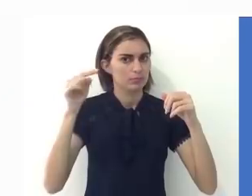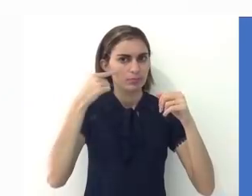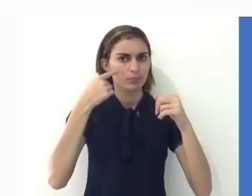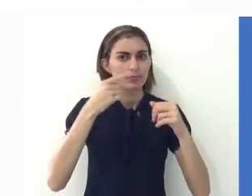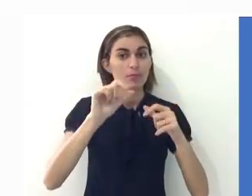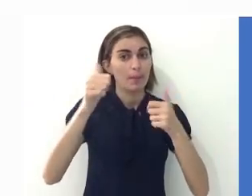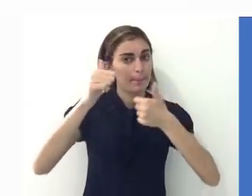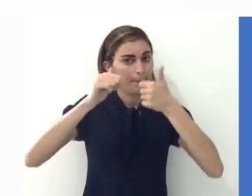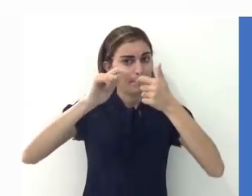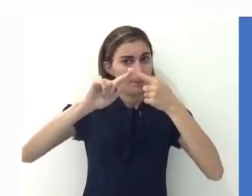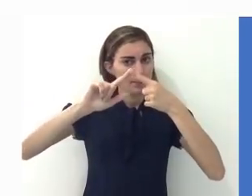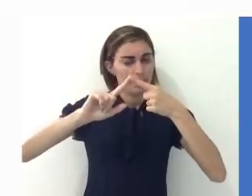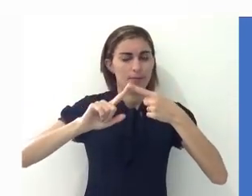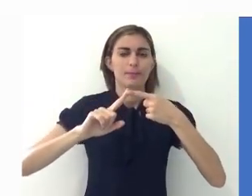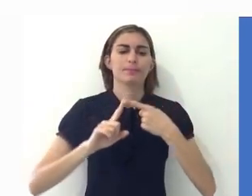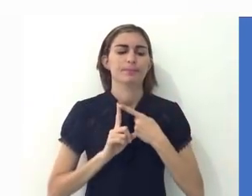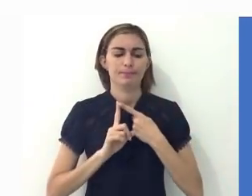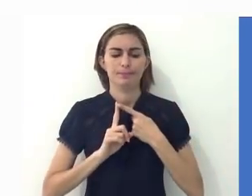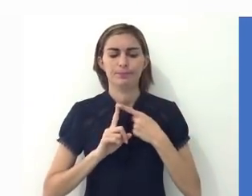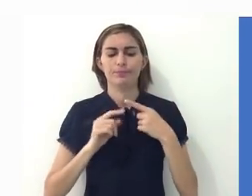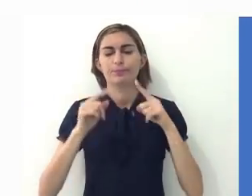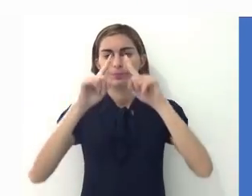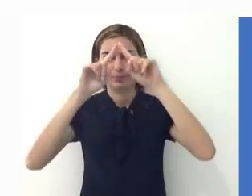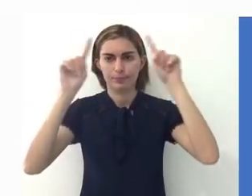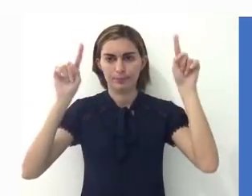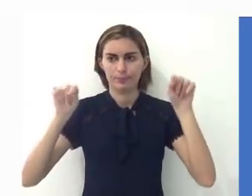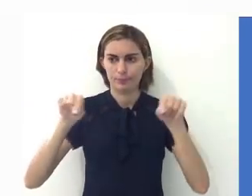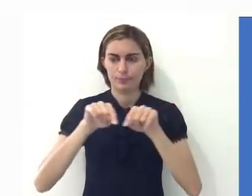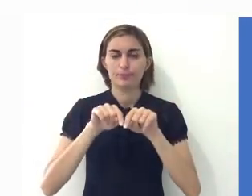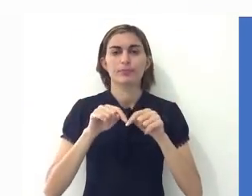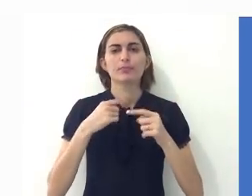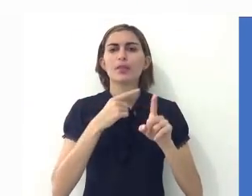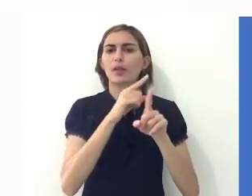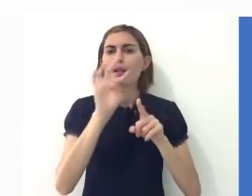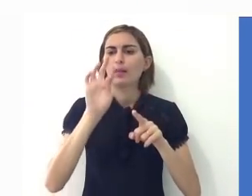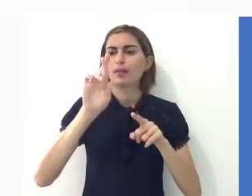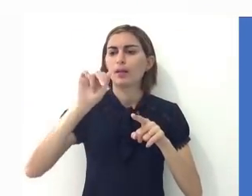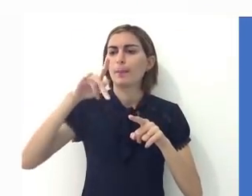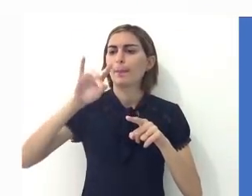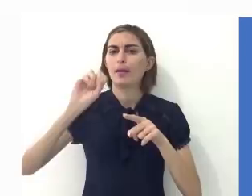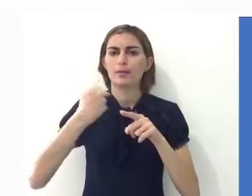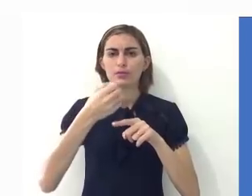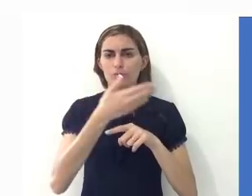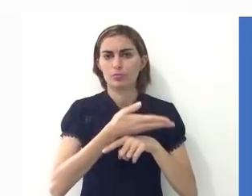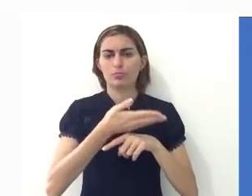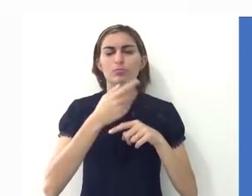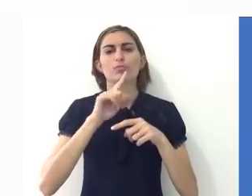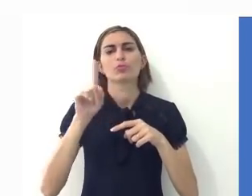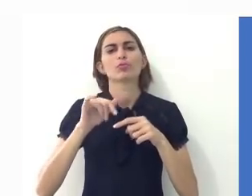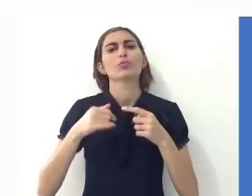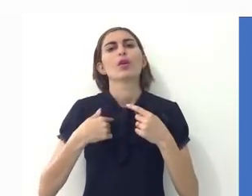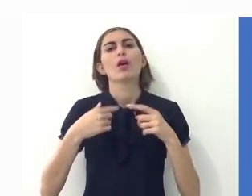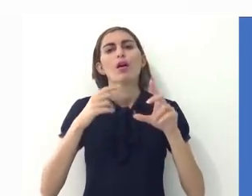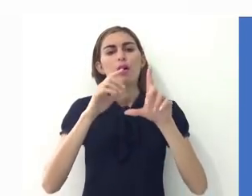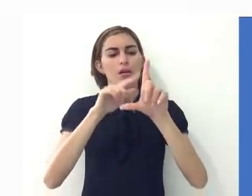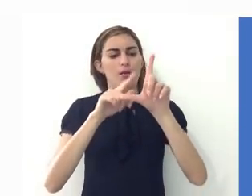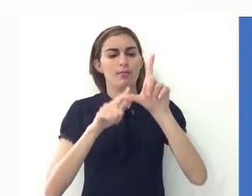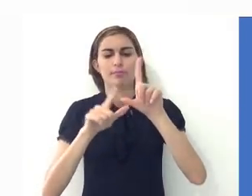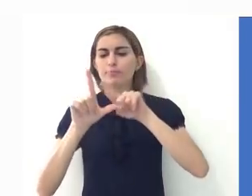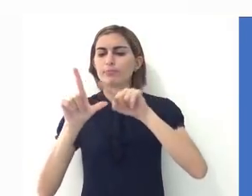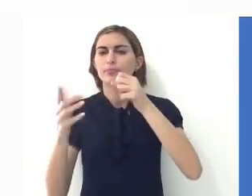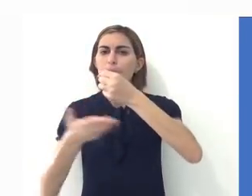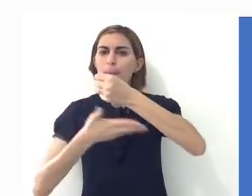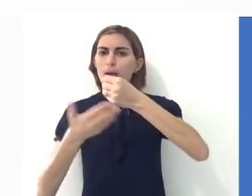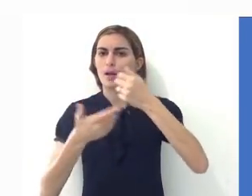bom? Primeira propriedade do trapézio. Em um trapézio isósceles, os ângulos adjacentes à